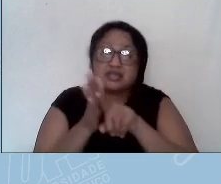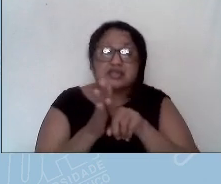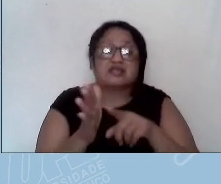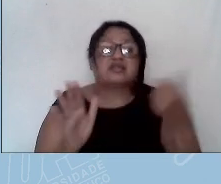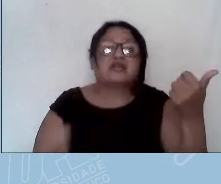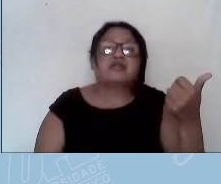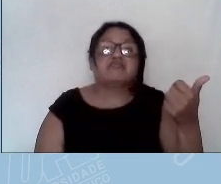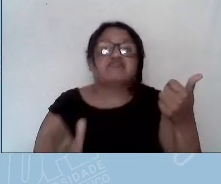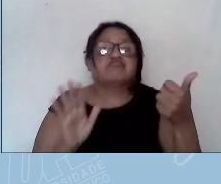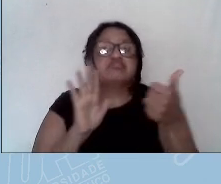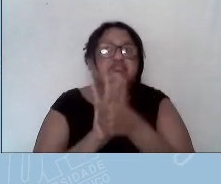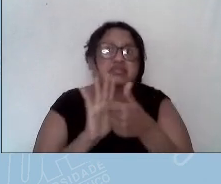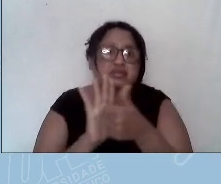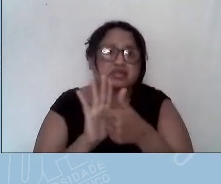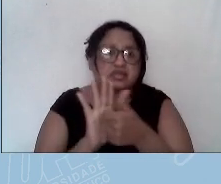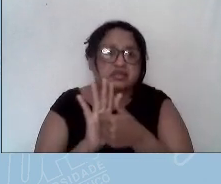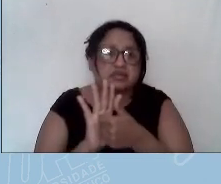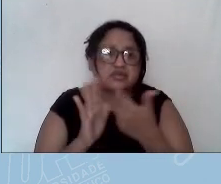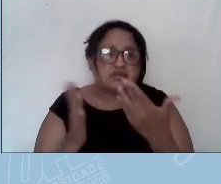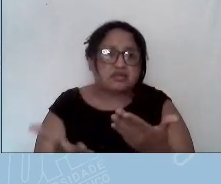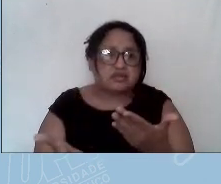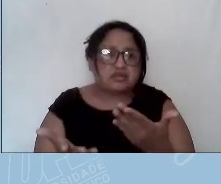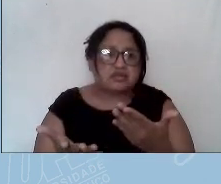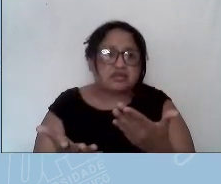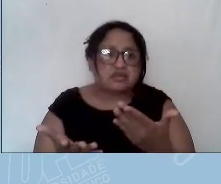grupo é uma coisa que a gente